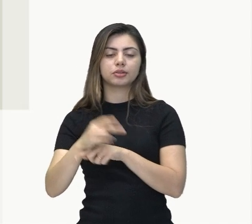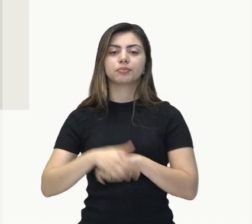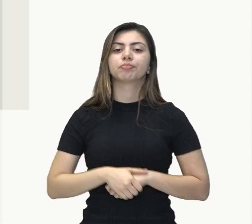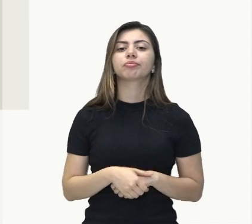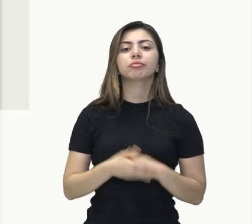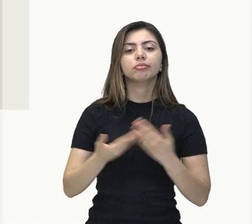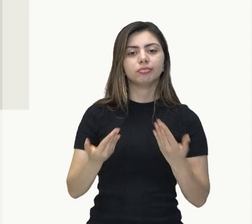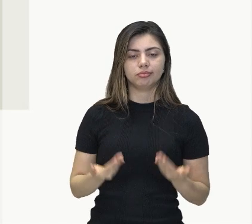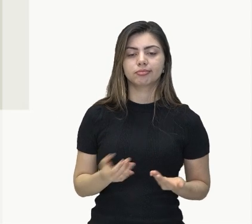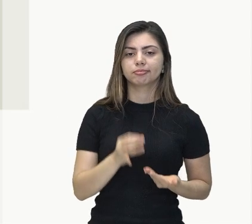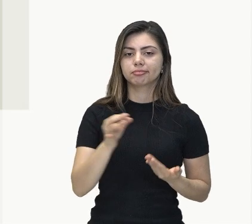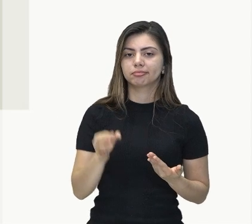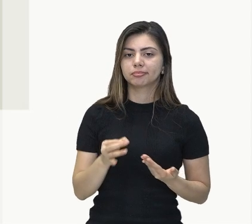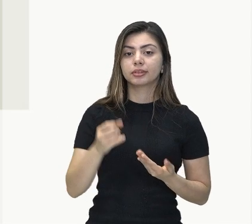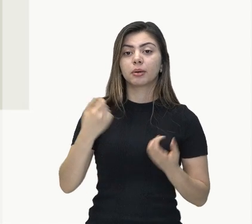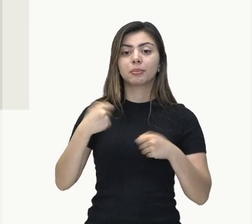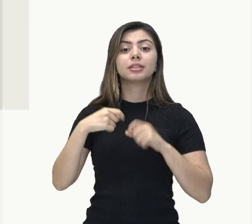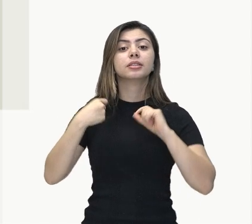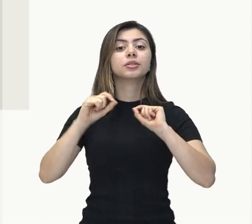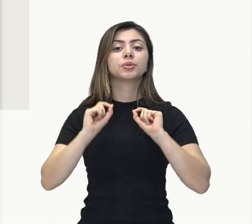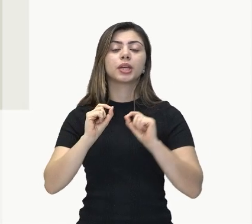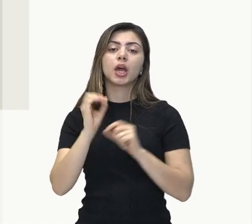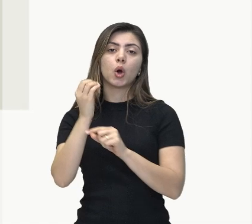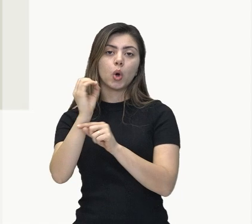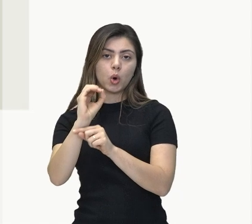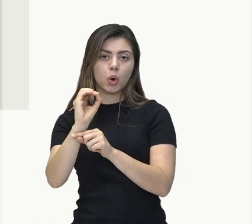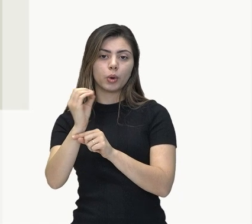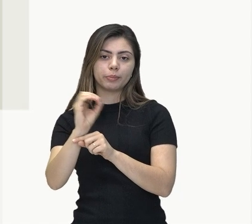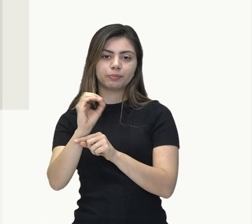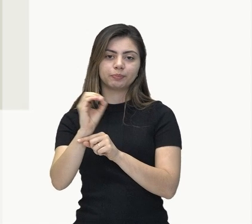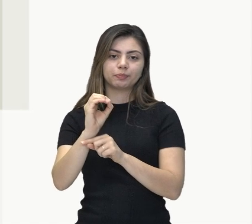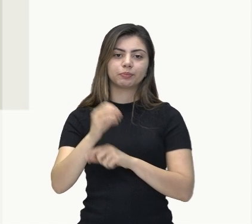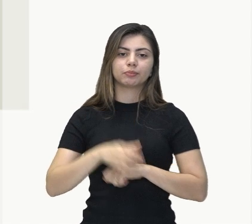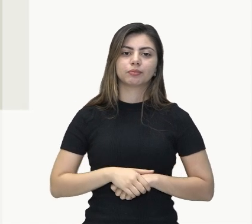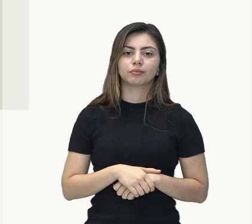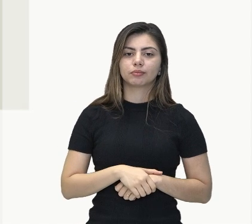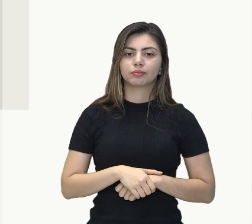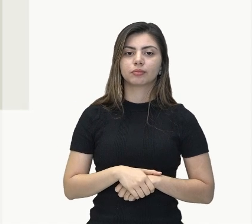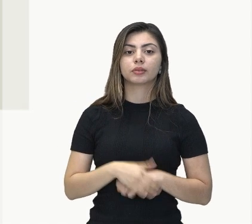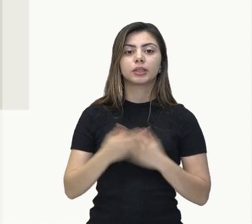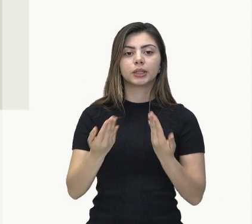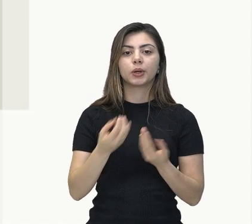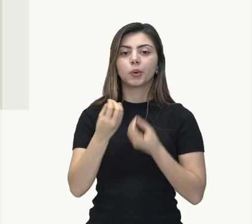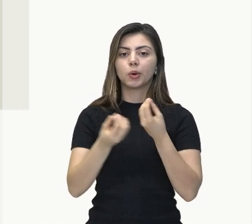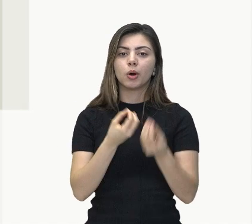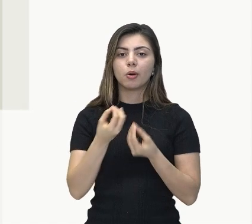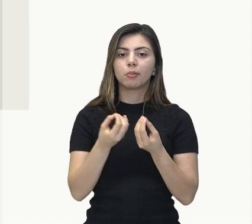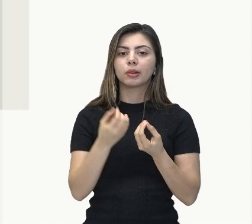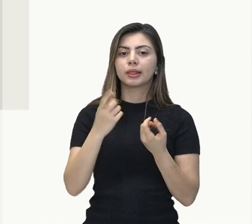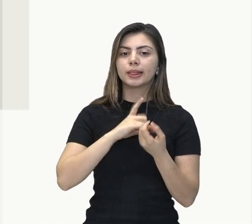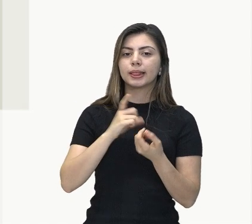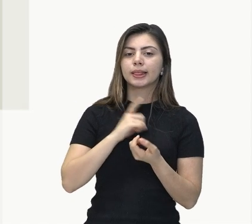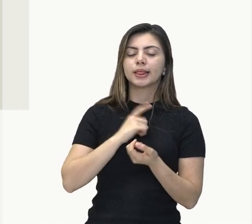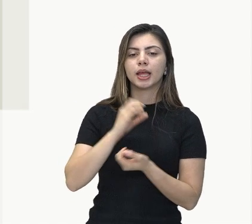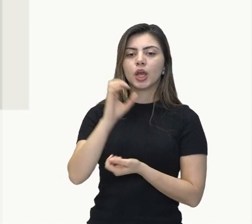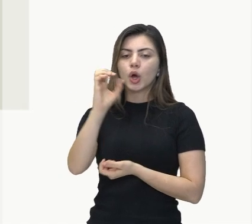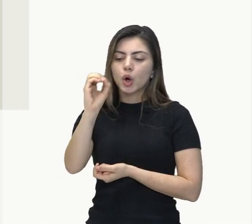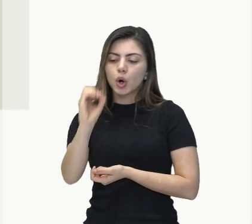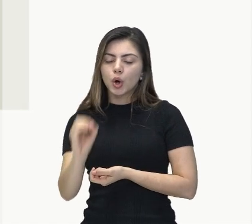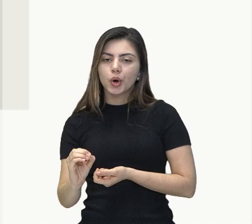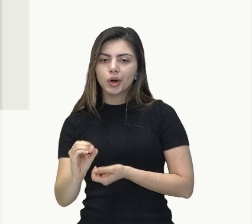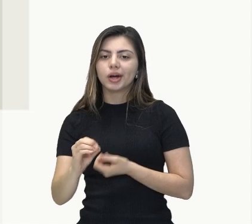compostos? É o O. Então, ó, butano, propano, eu já sei que